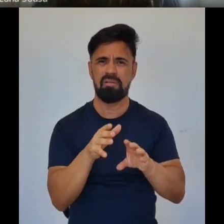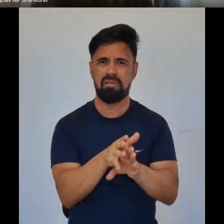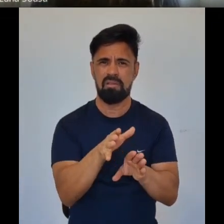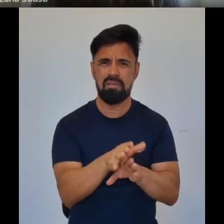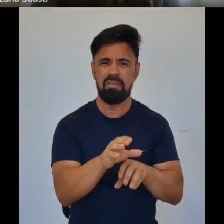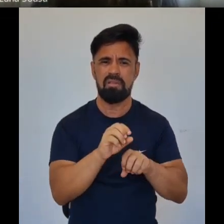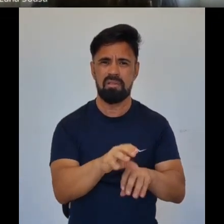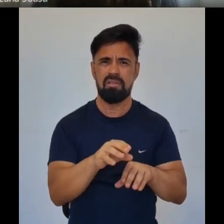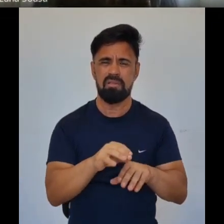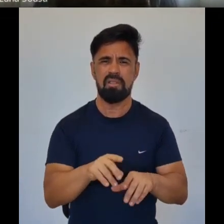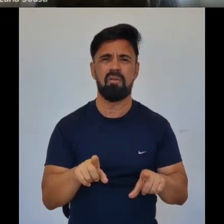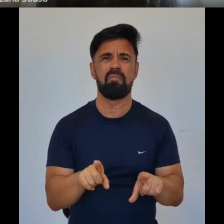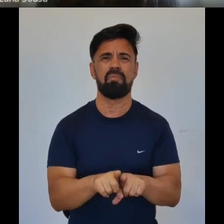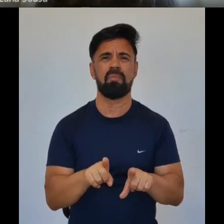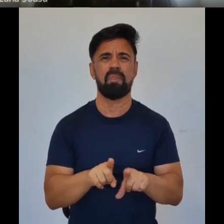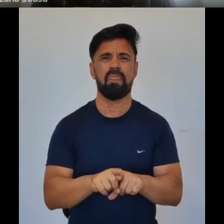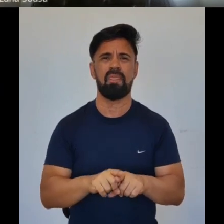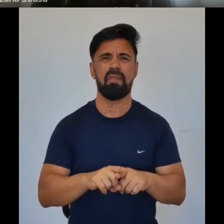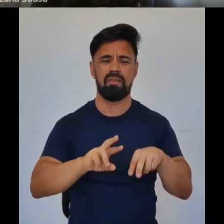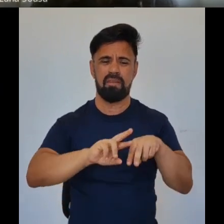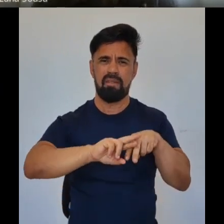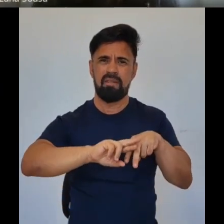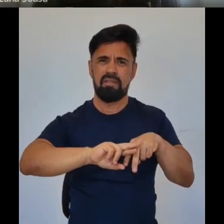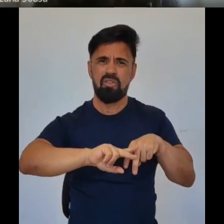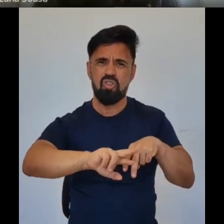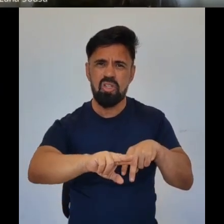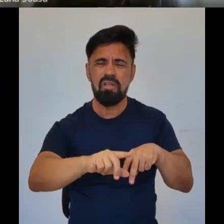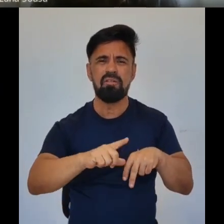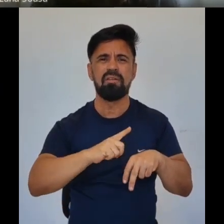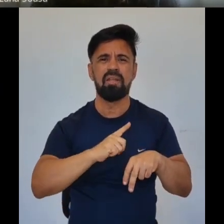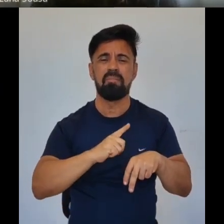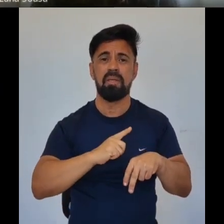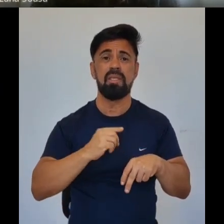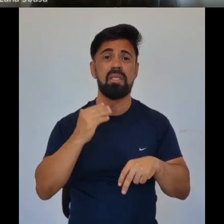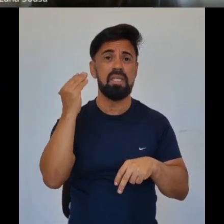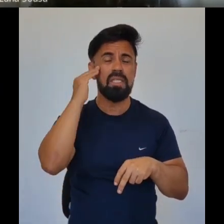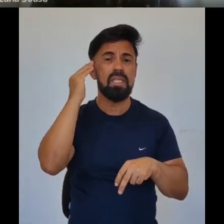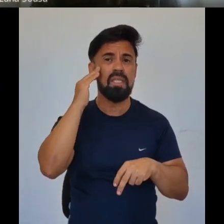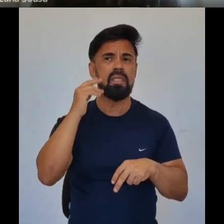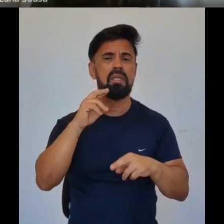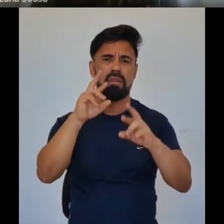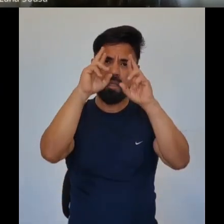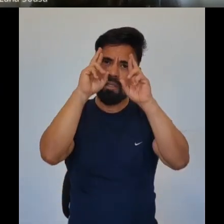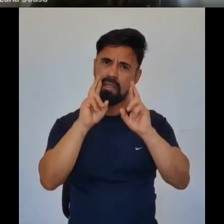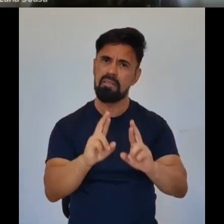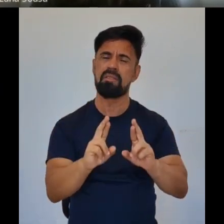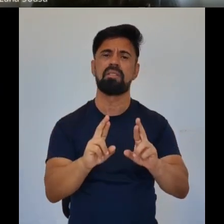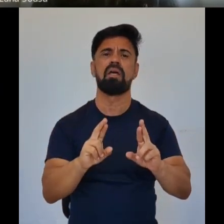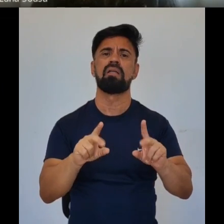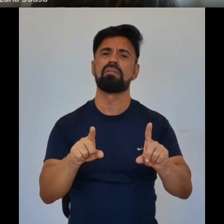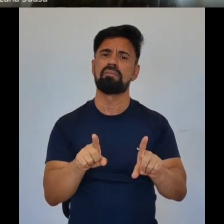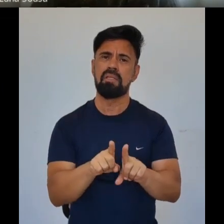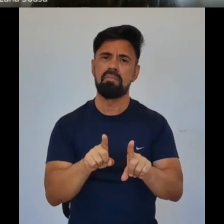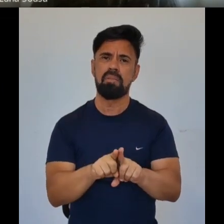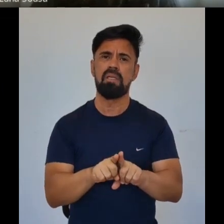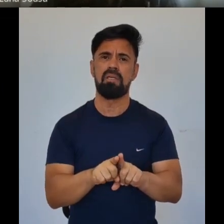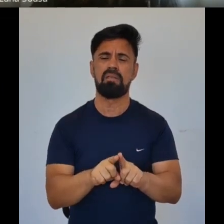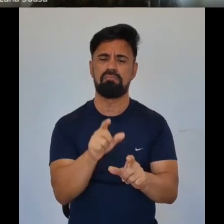públicos, né, LGBTQIAPN+, né, mas ela traz esse olhar que